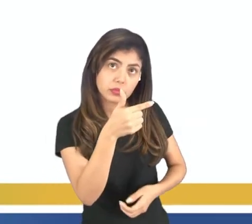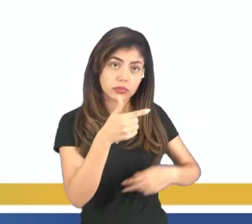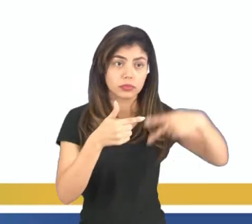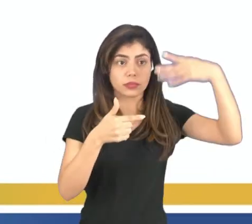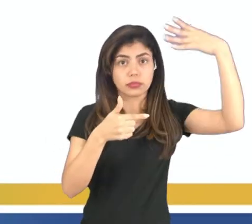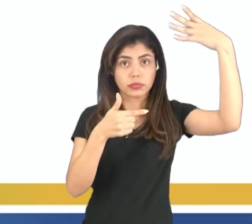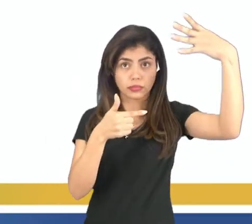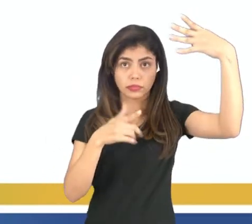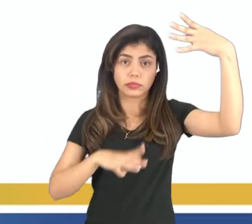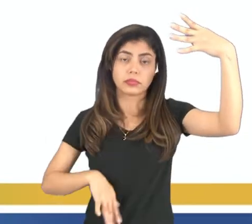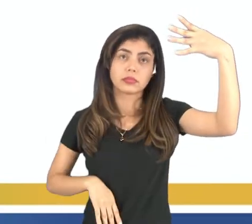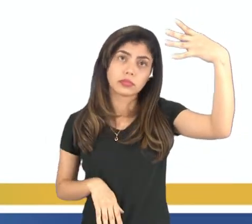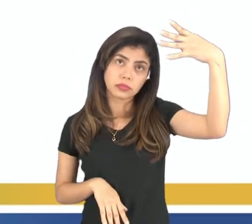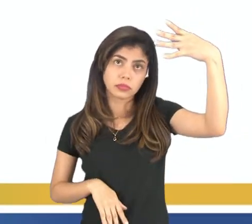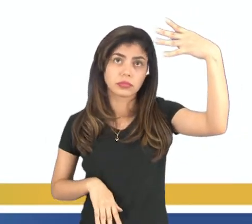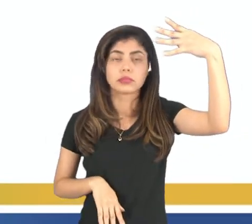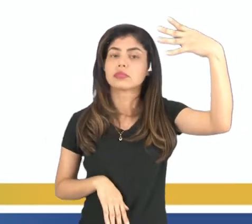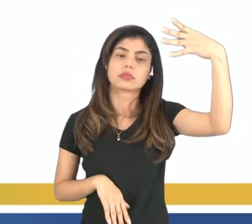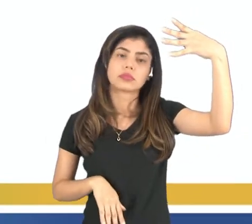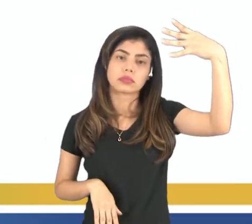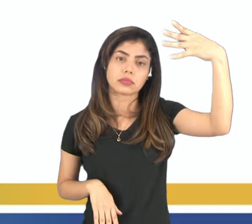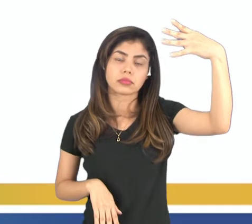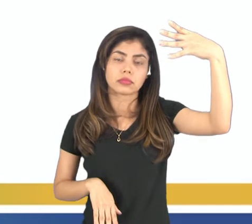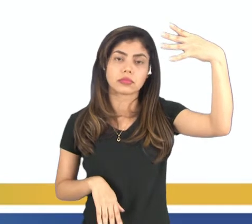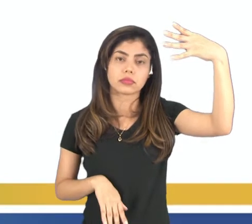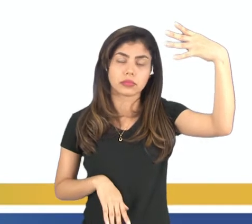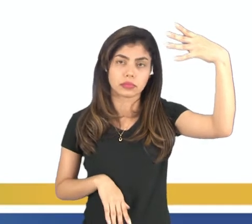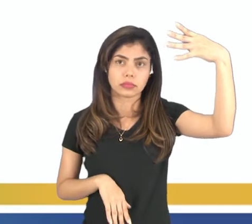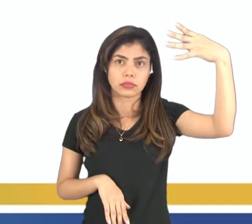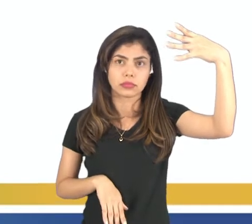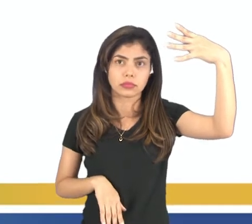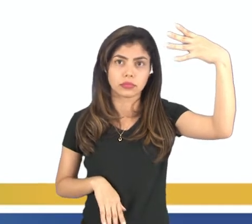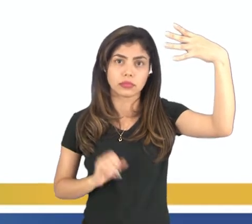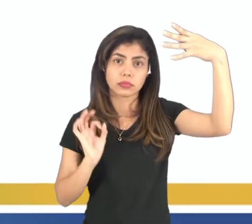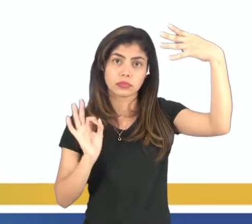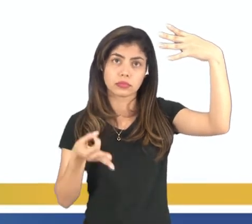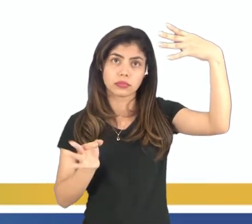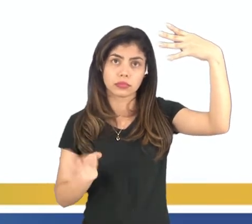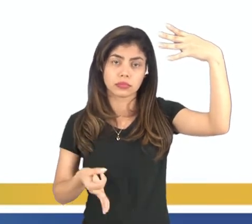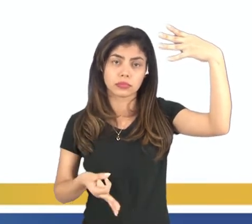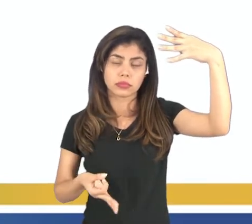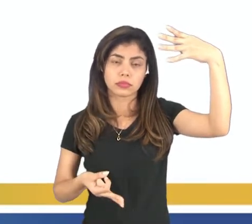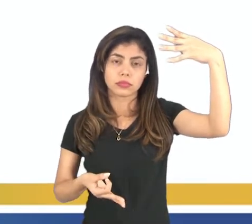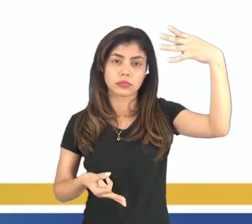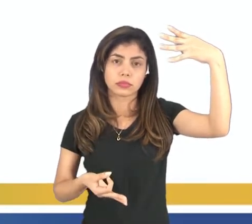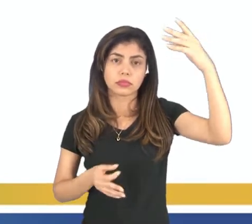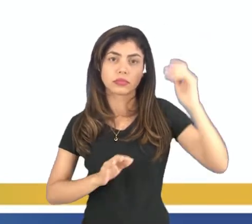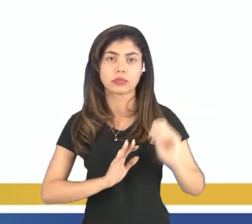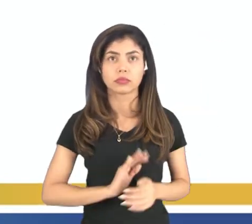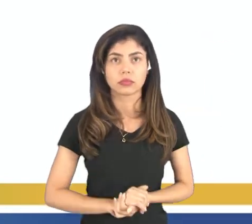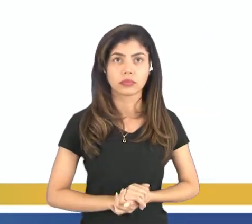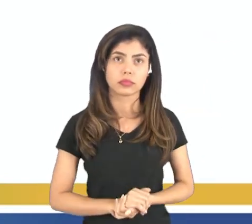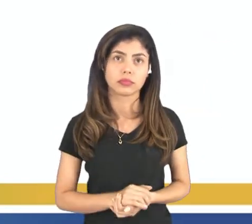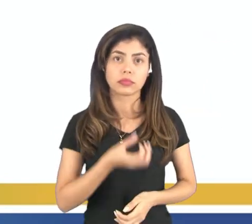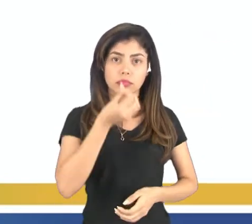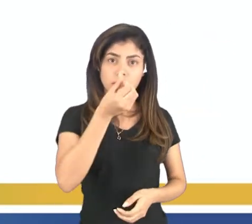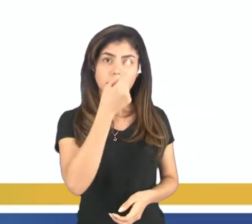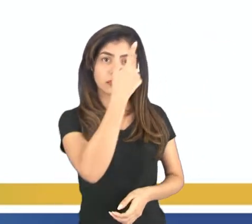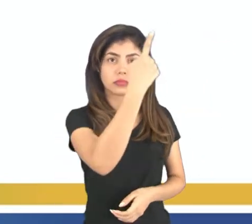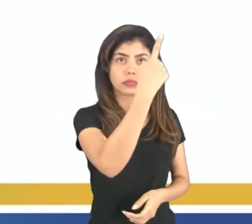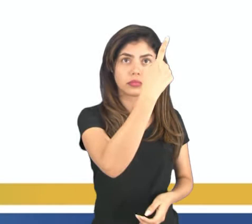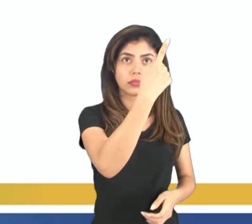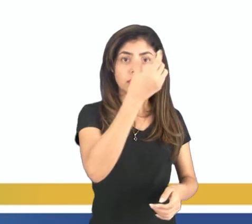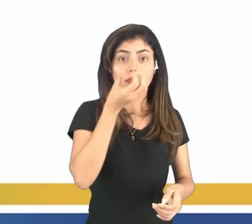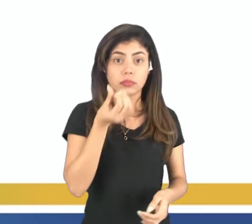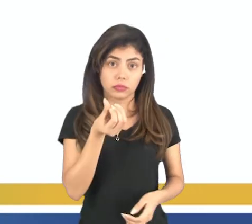vai dar 42 deixa o 2 e leva o quatro certo para o em cima do um ok seis